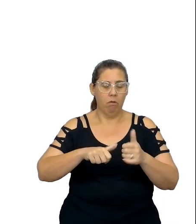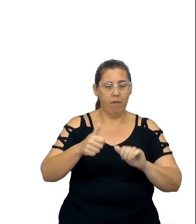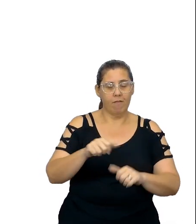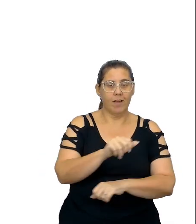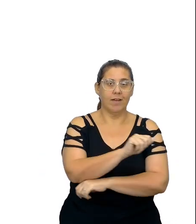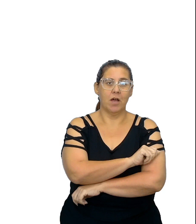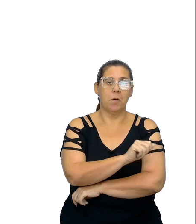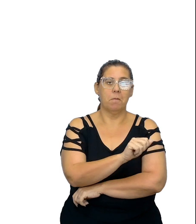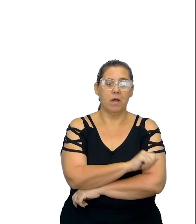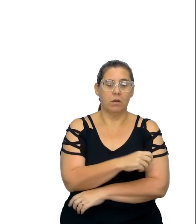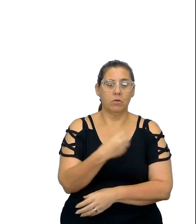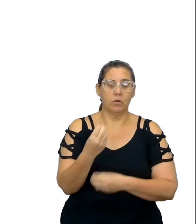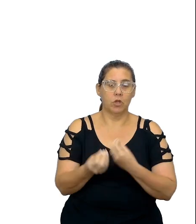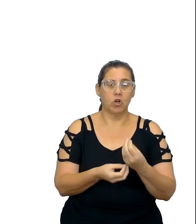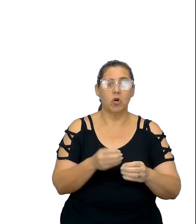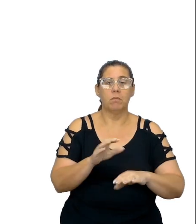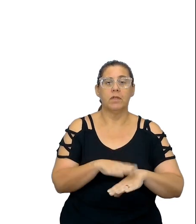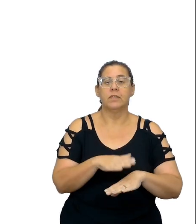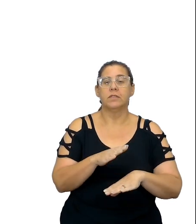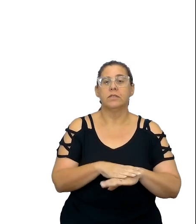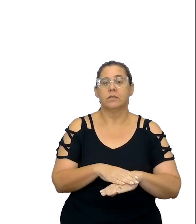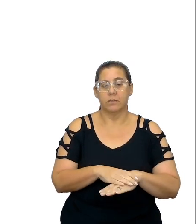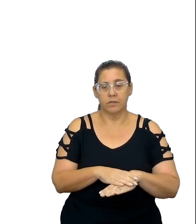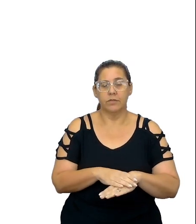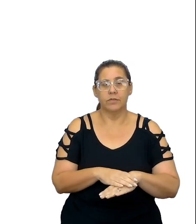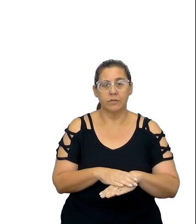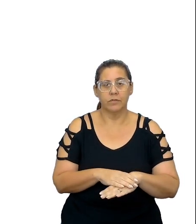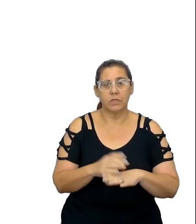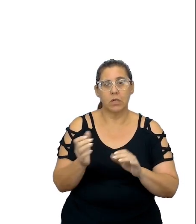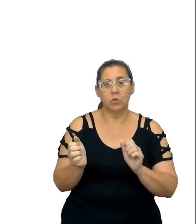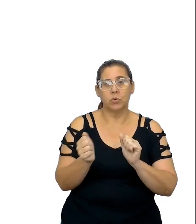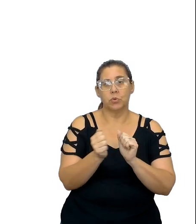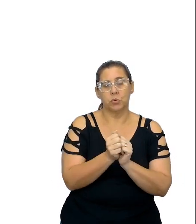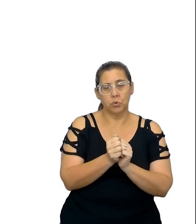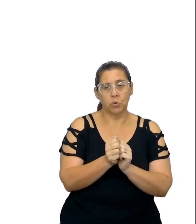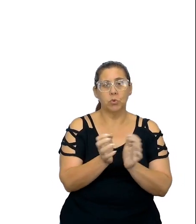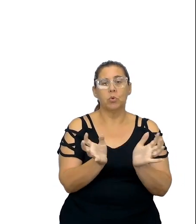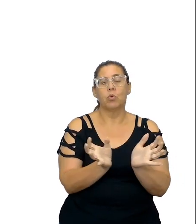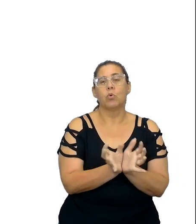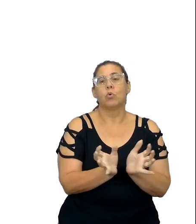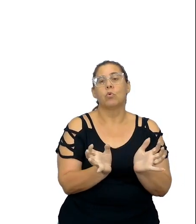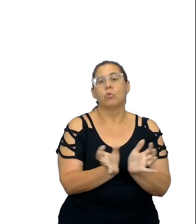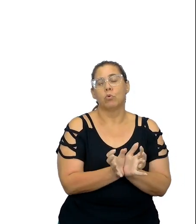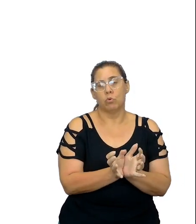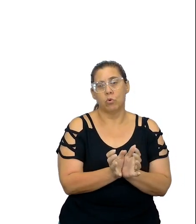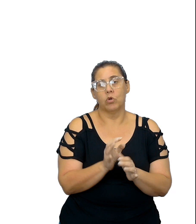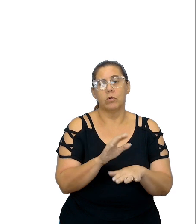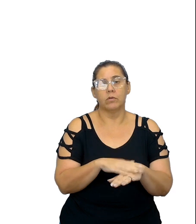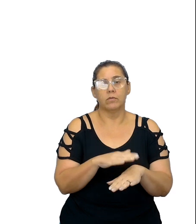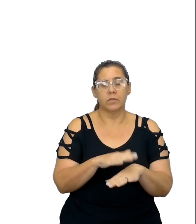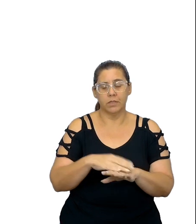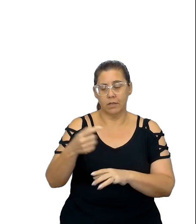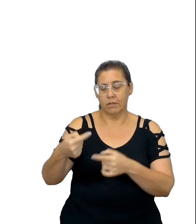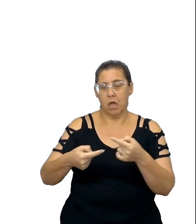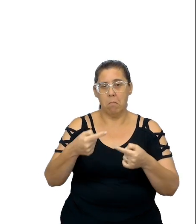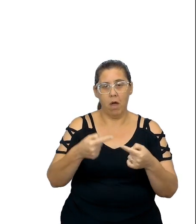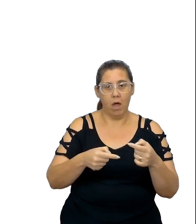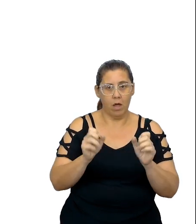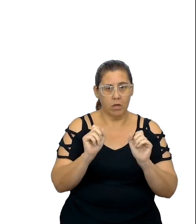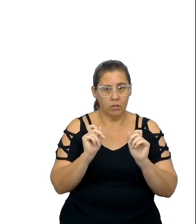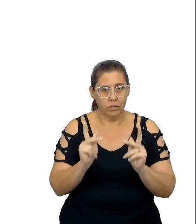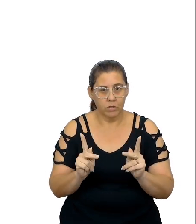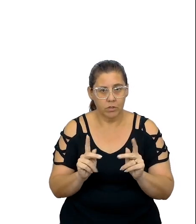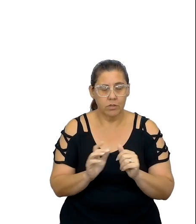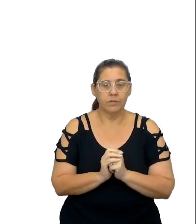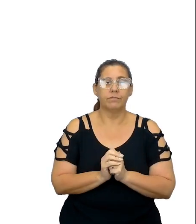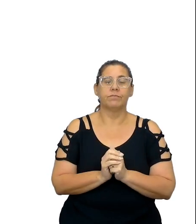estudantes e como eles agiram, e ali, junto com os grupos, né, procederam ao debate, tá bom? Postura